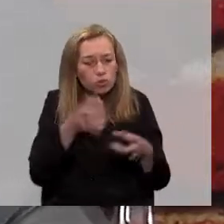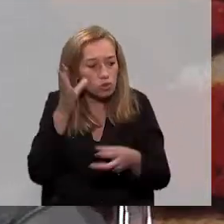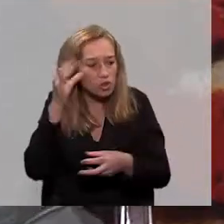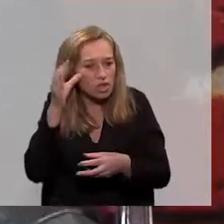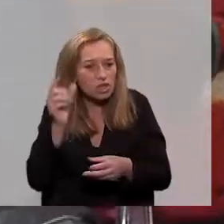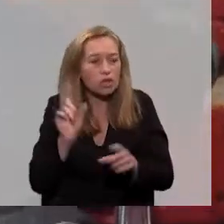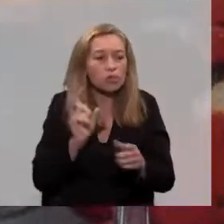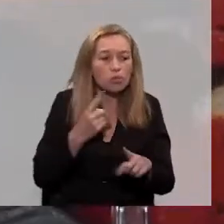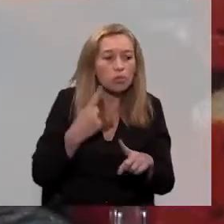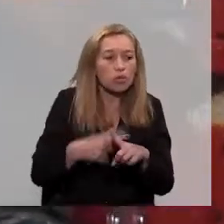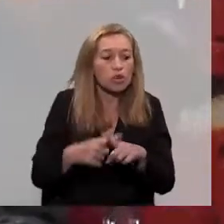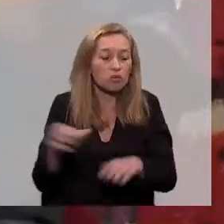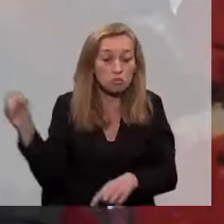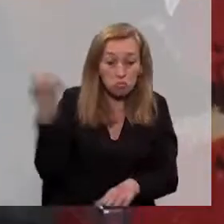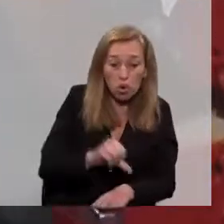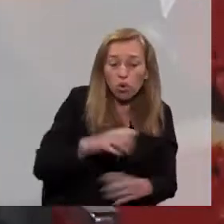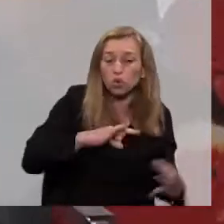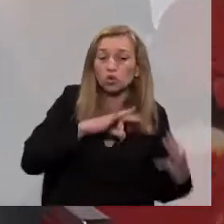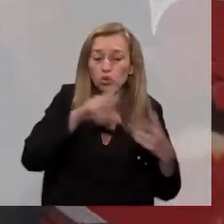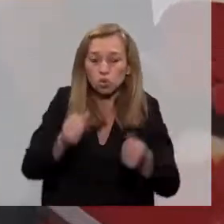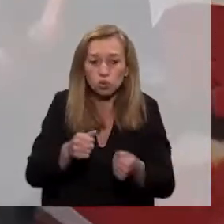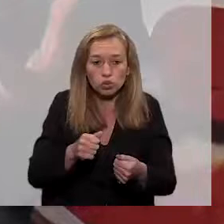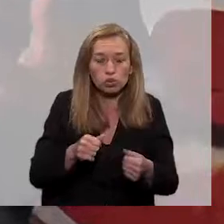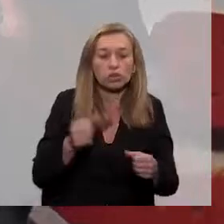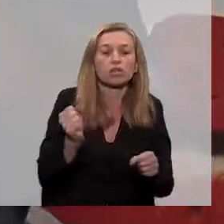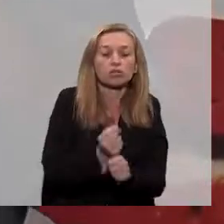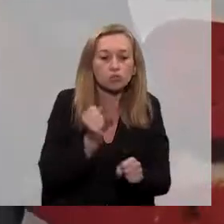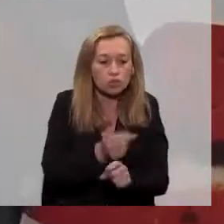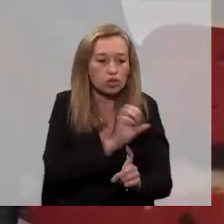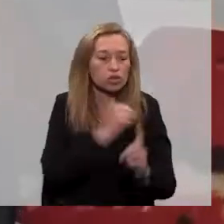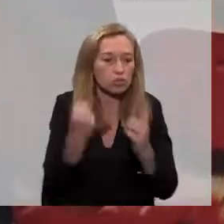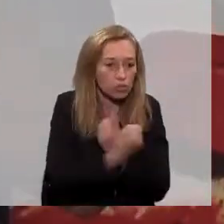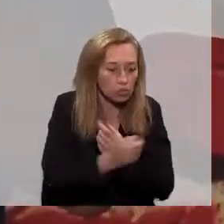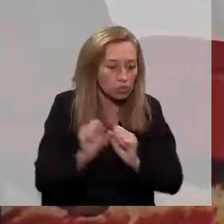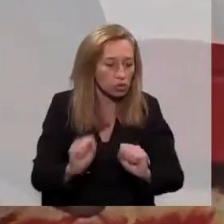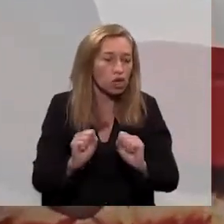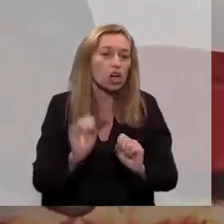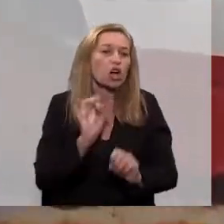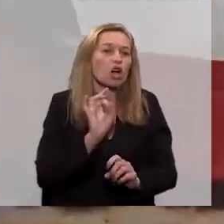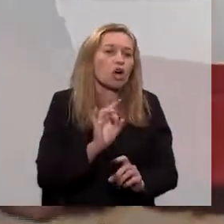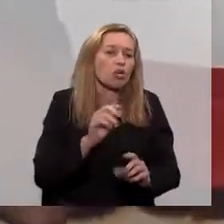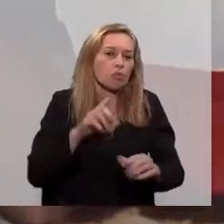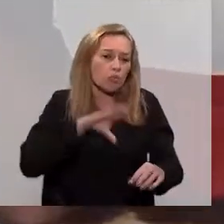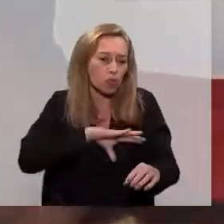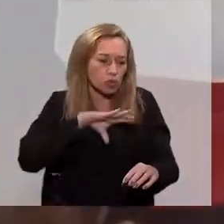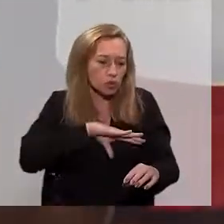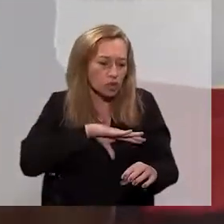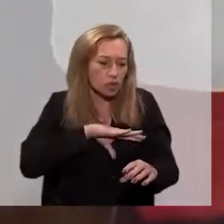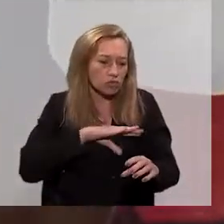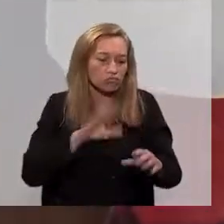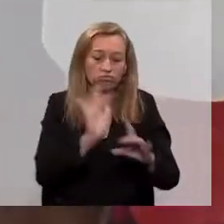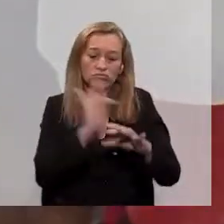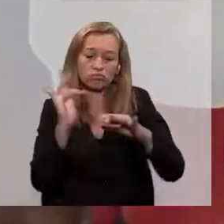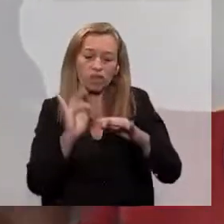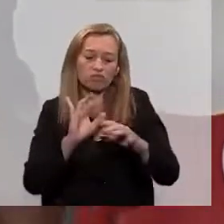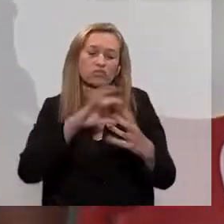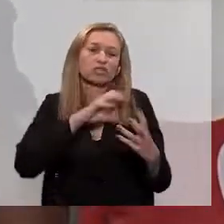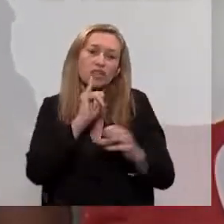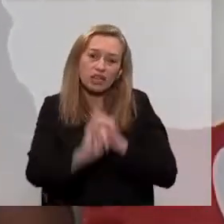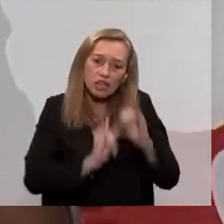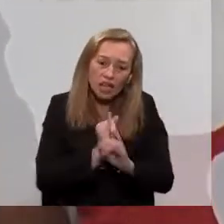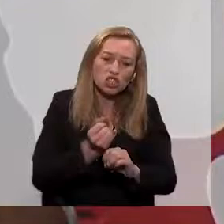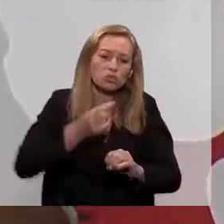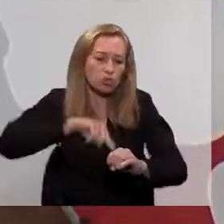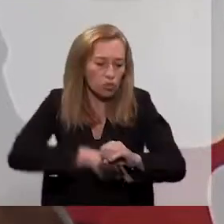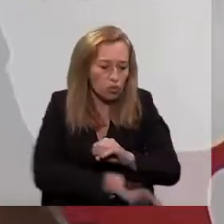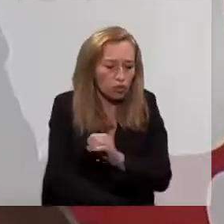lá acontece tudo de pior que uma sociedade pode construir. Então, a tradução para o português é da internet profunda. Então, a gente tem a ideia